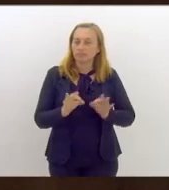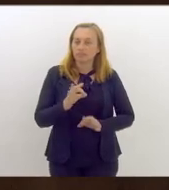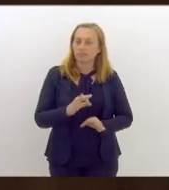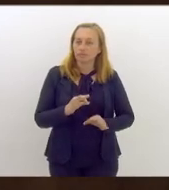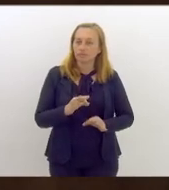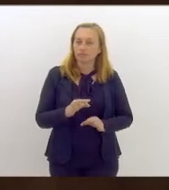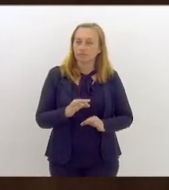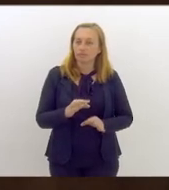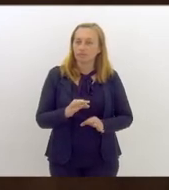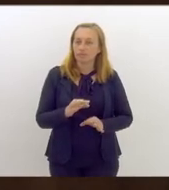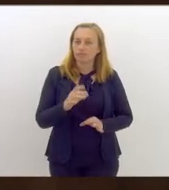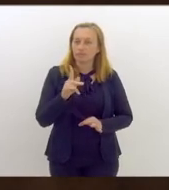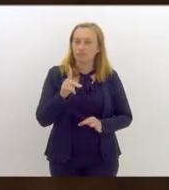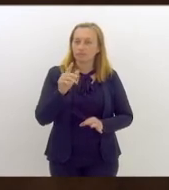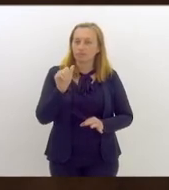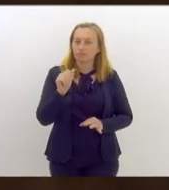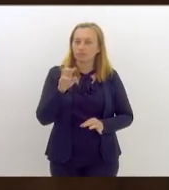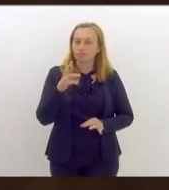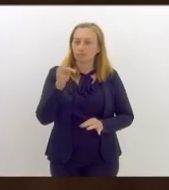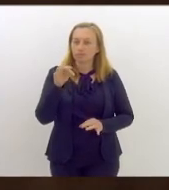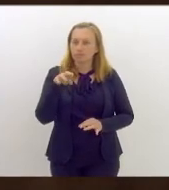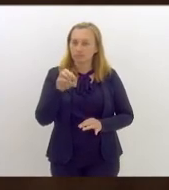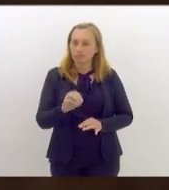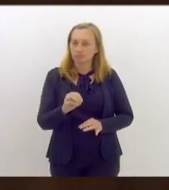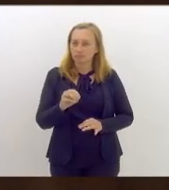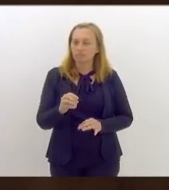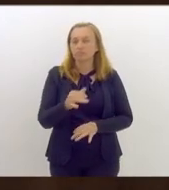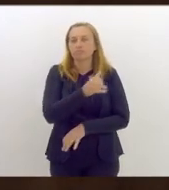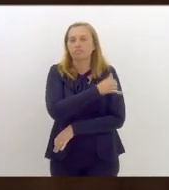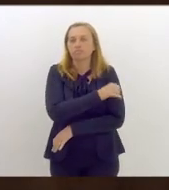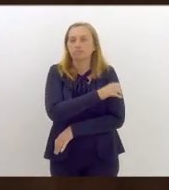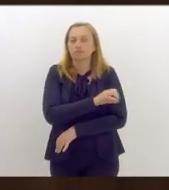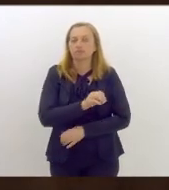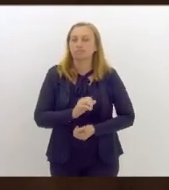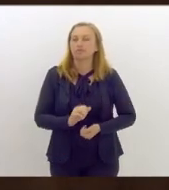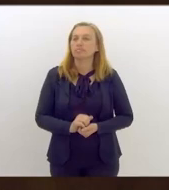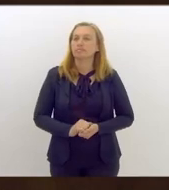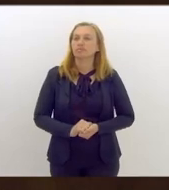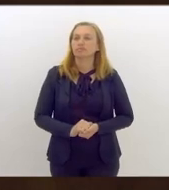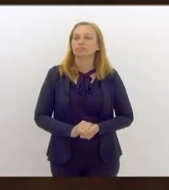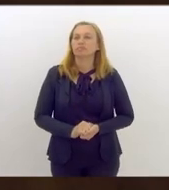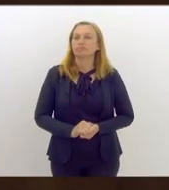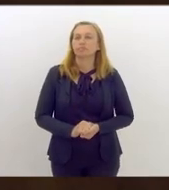Para Desporto Rio de Janeiro, no âmbito do Estado do Rio de Janeiro.